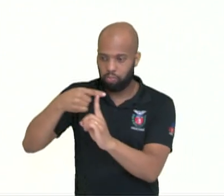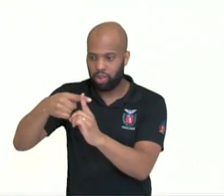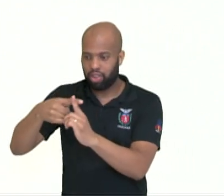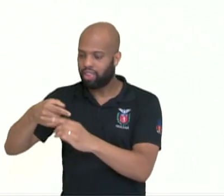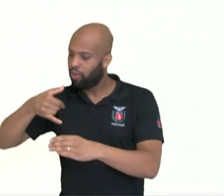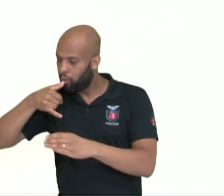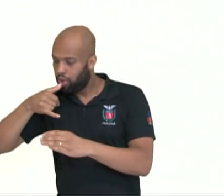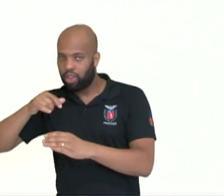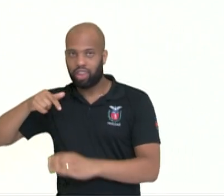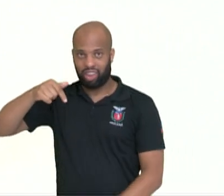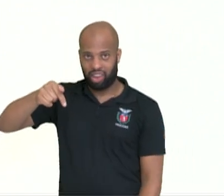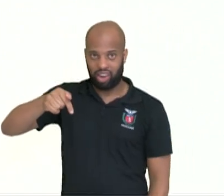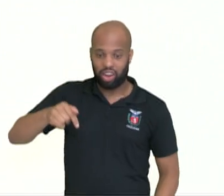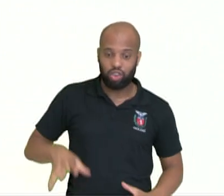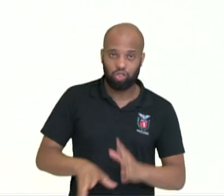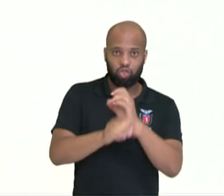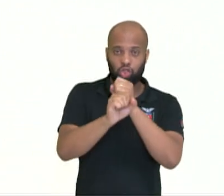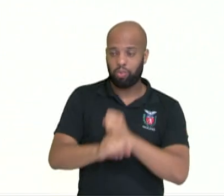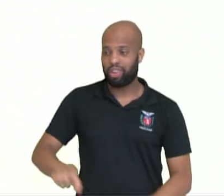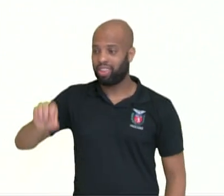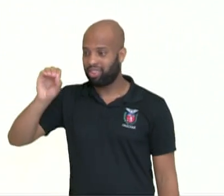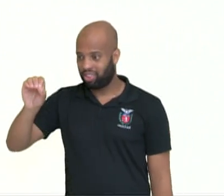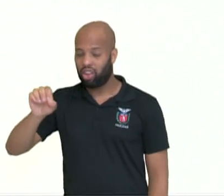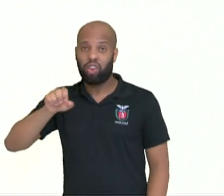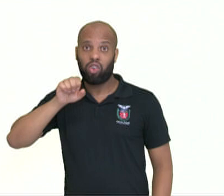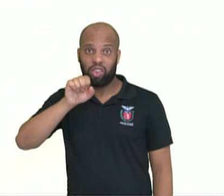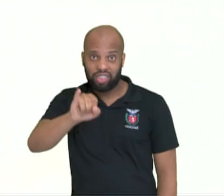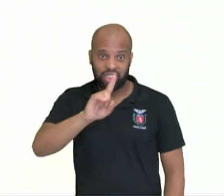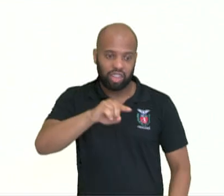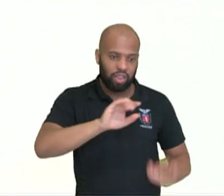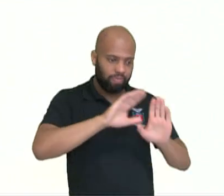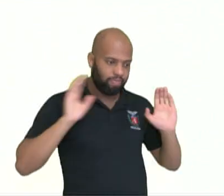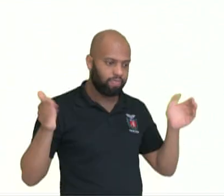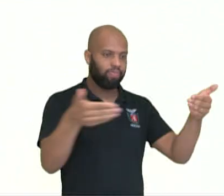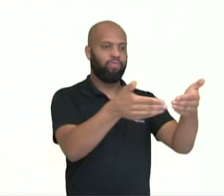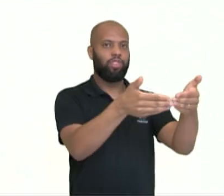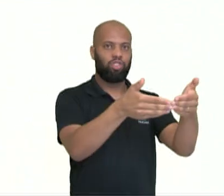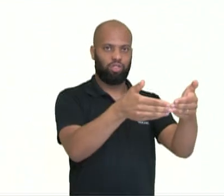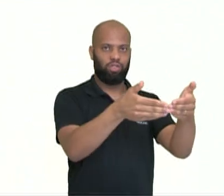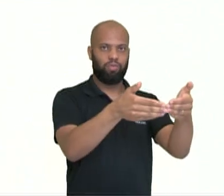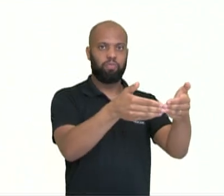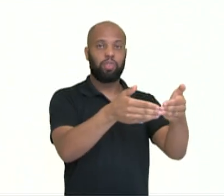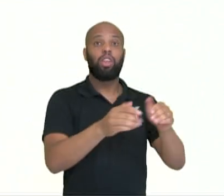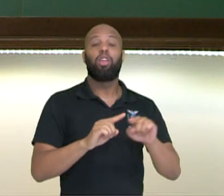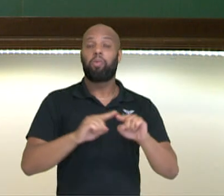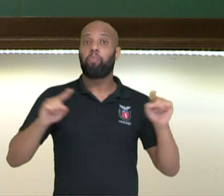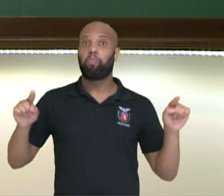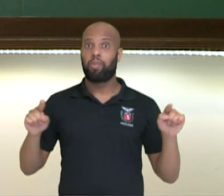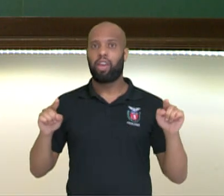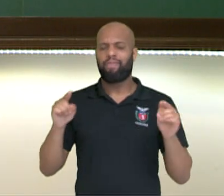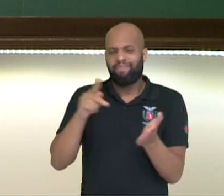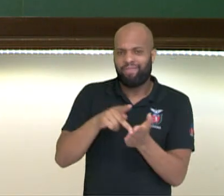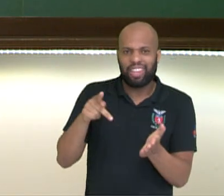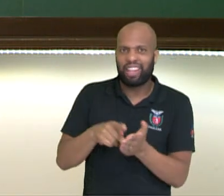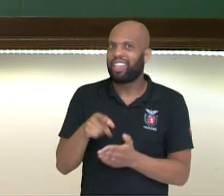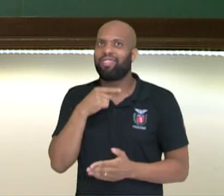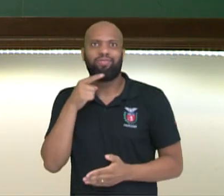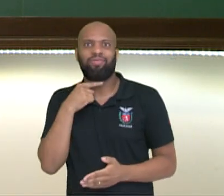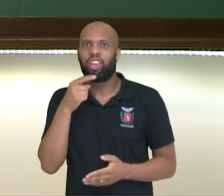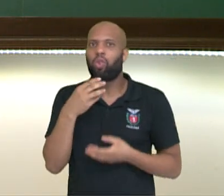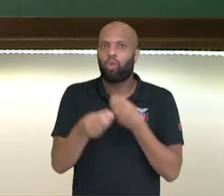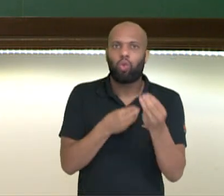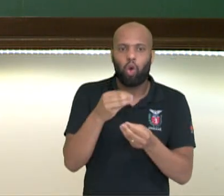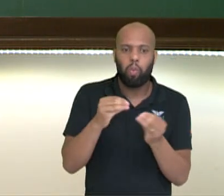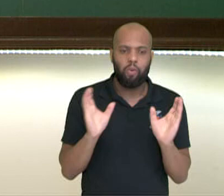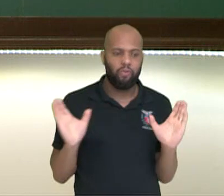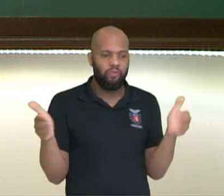0 se esses corpos estão isolados. Agora, veja só. Claro que na prática não estou isolado, não estão isolados. Minha